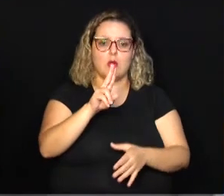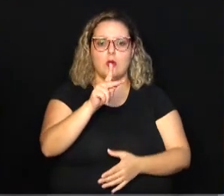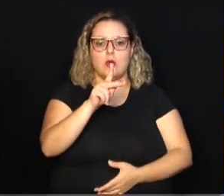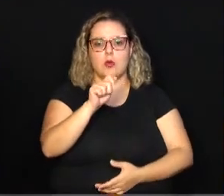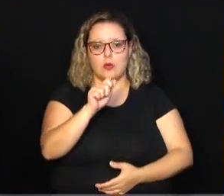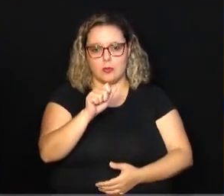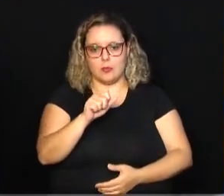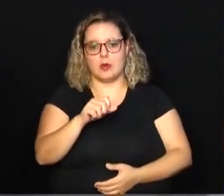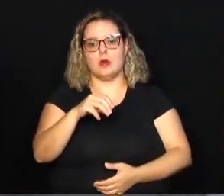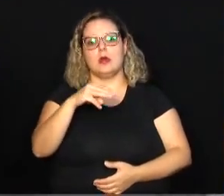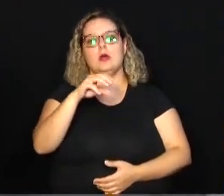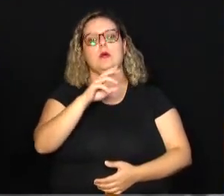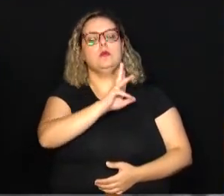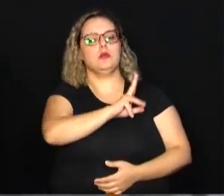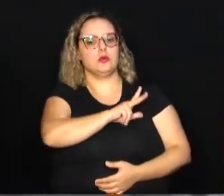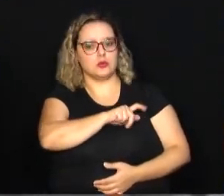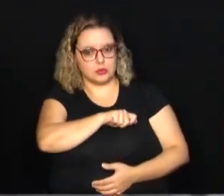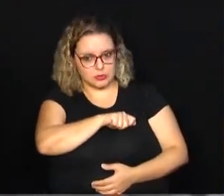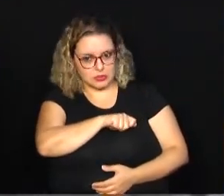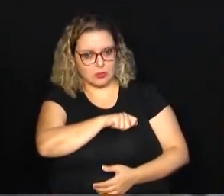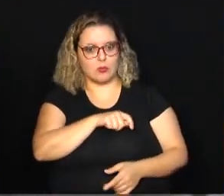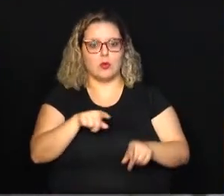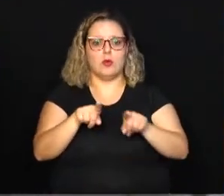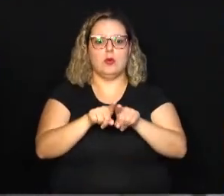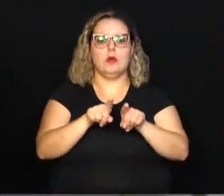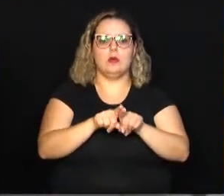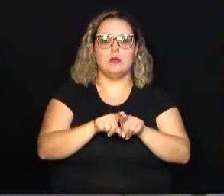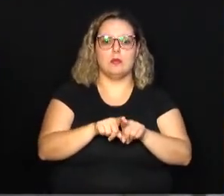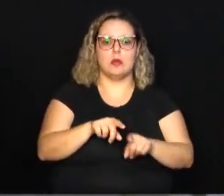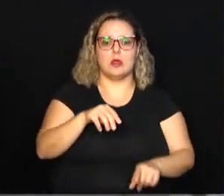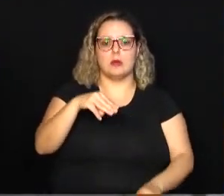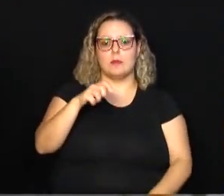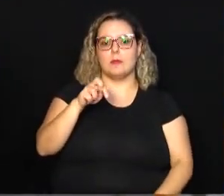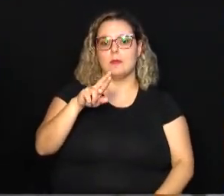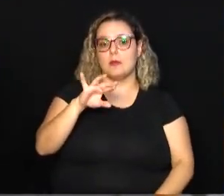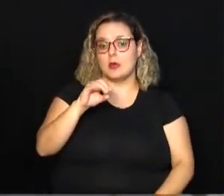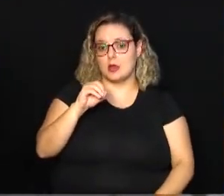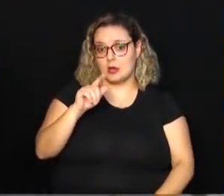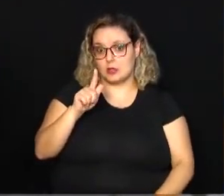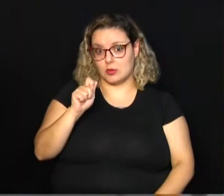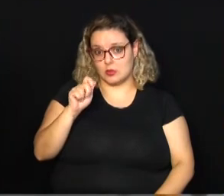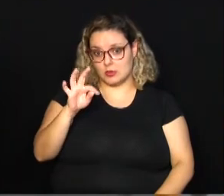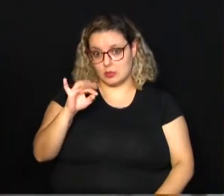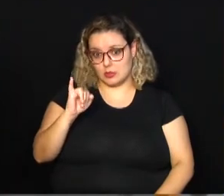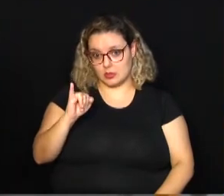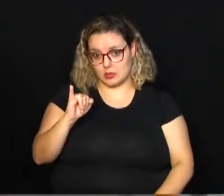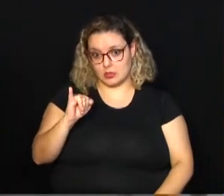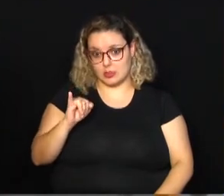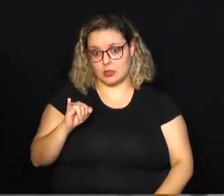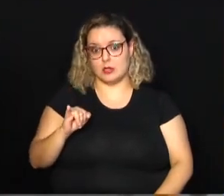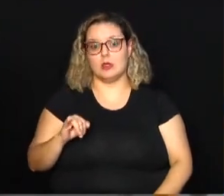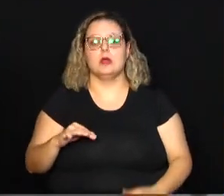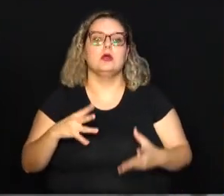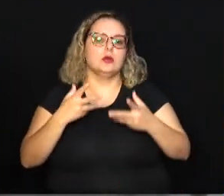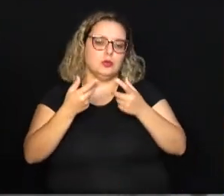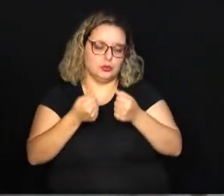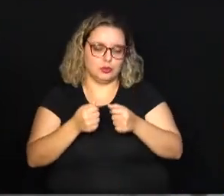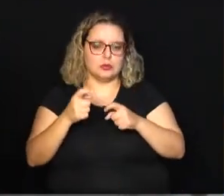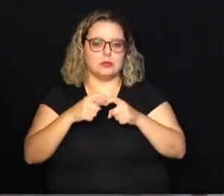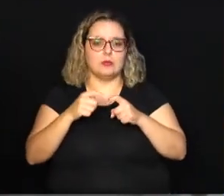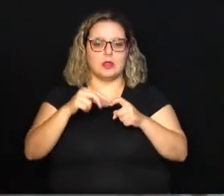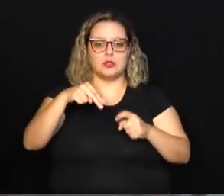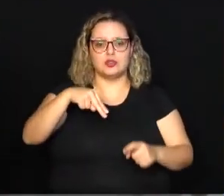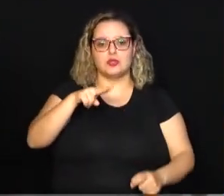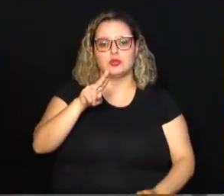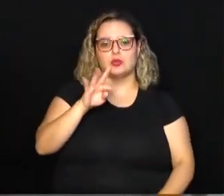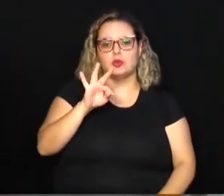Gatti, para o SAMU, e ela faz a alimentação de acordo com o esquema das nossas nutricionistas, tanto do Mário Gatti